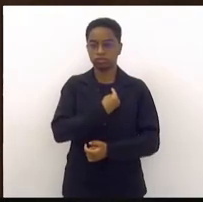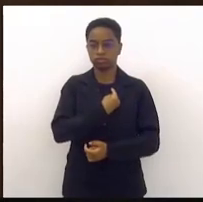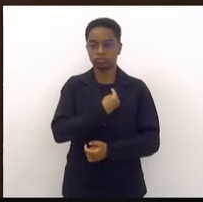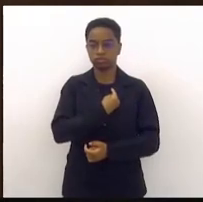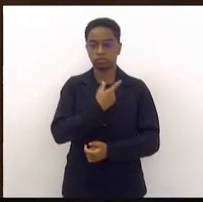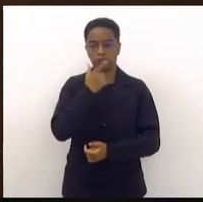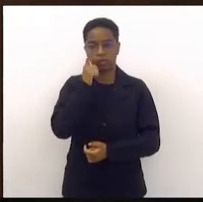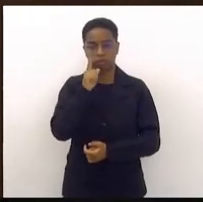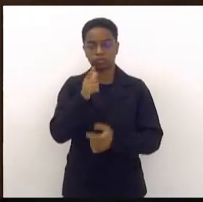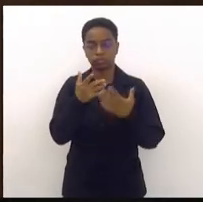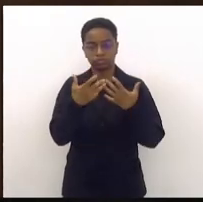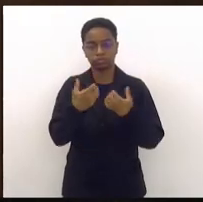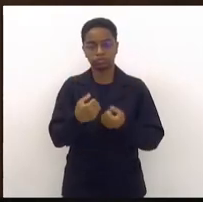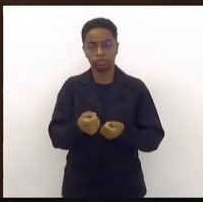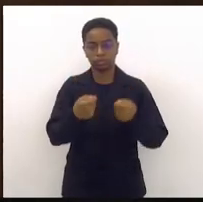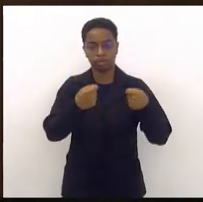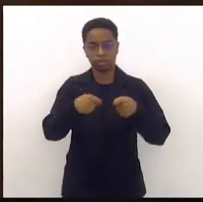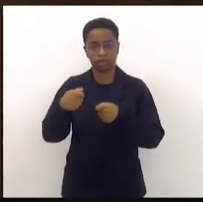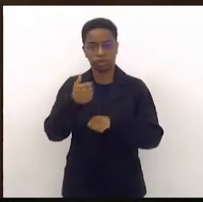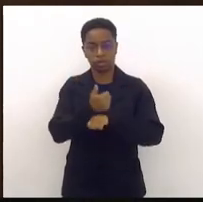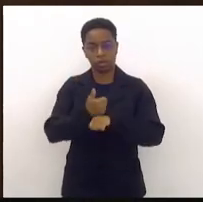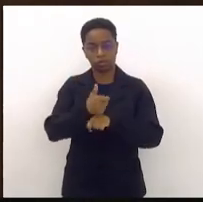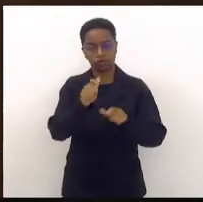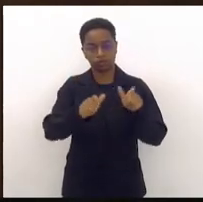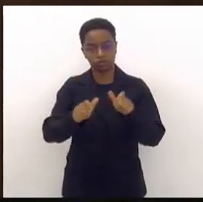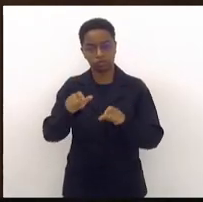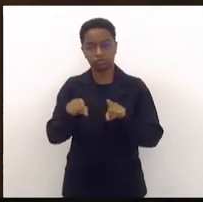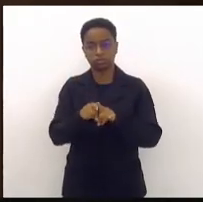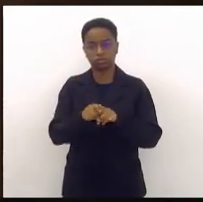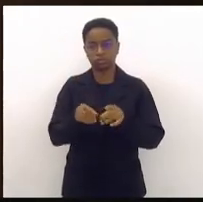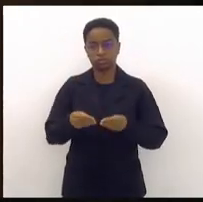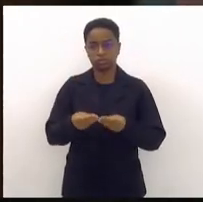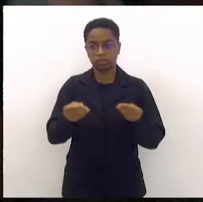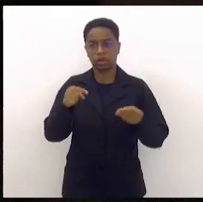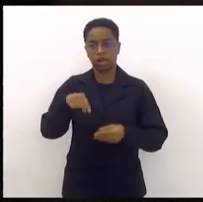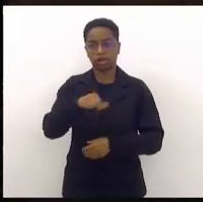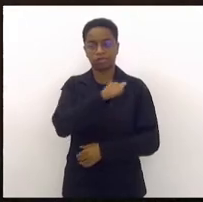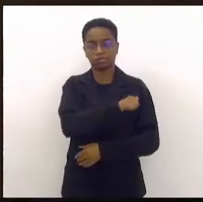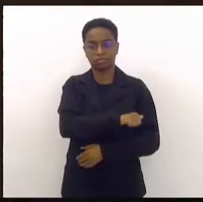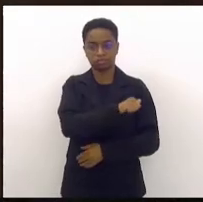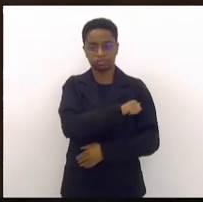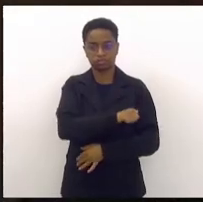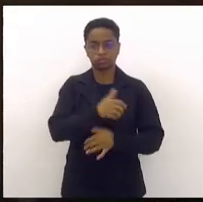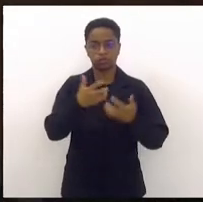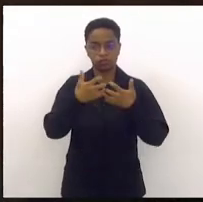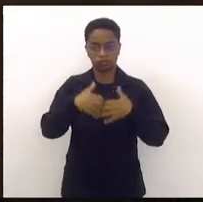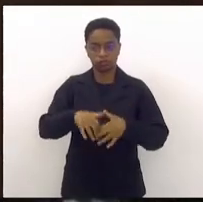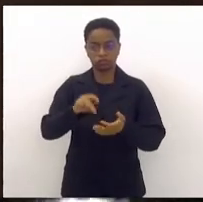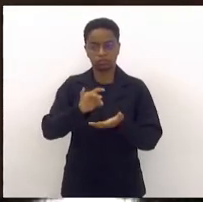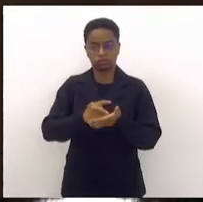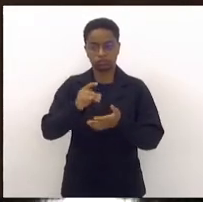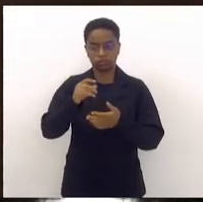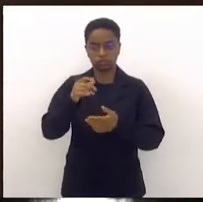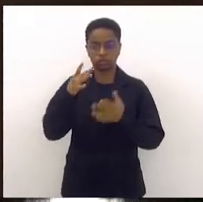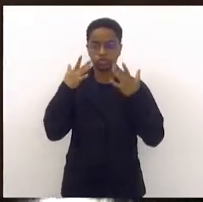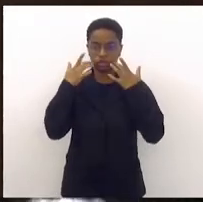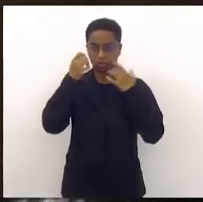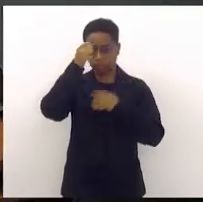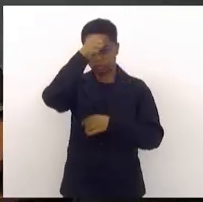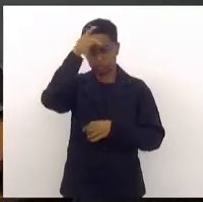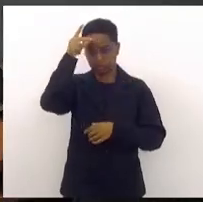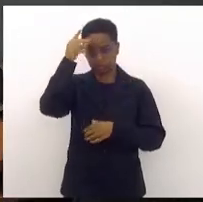maneira, acatar a demanda dos profissionais e, obviamente, entregar para o Estado do Rio de Janeiro o pleno funcionamento do Teatro Municipal. Obrigada.